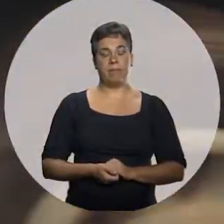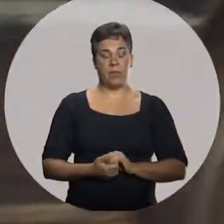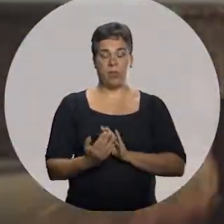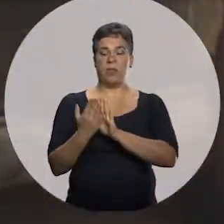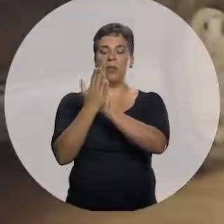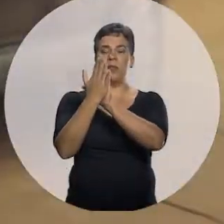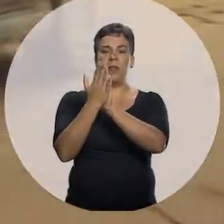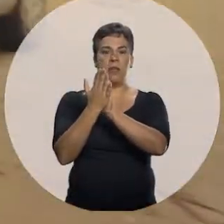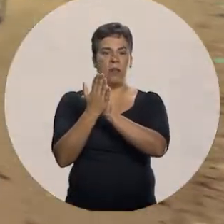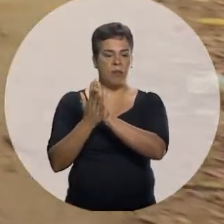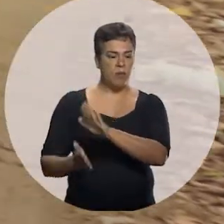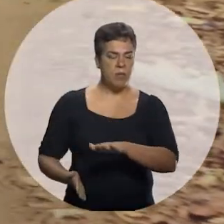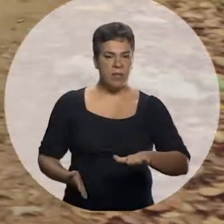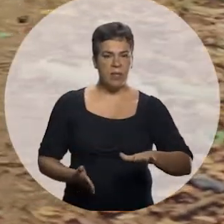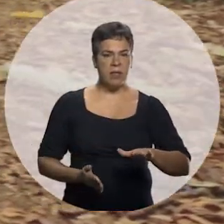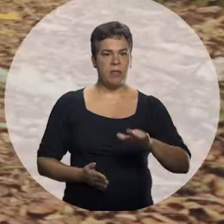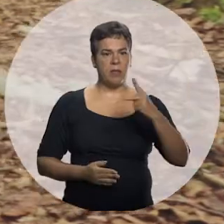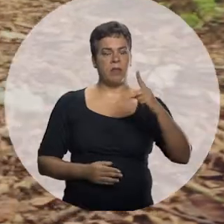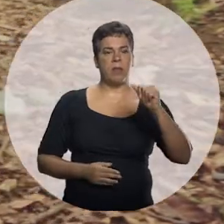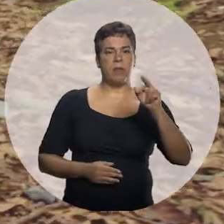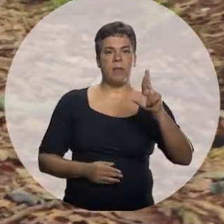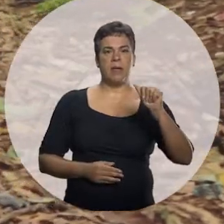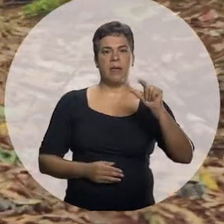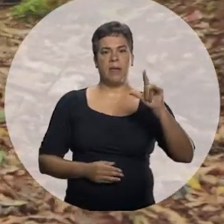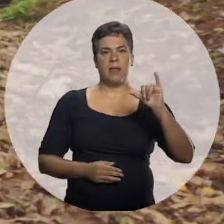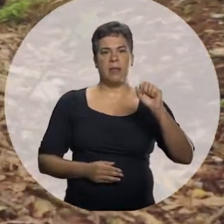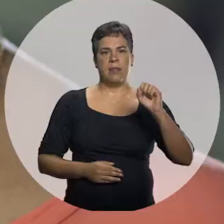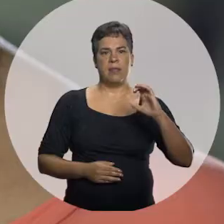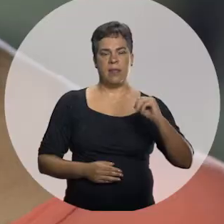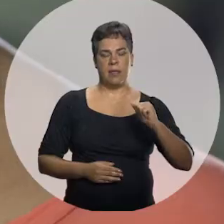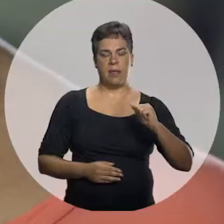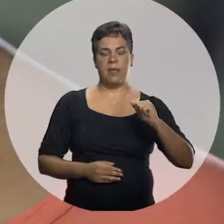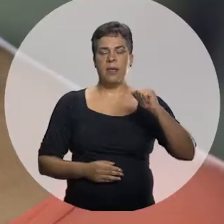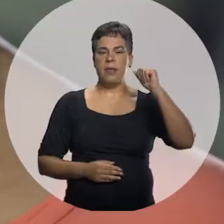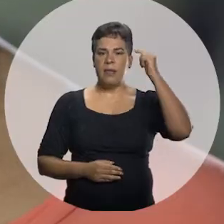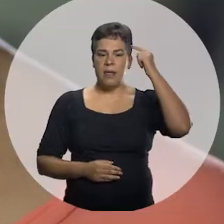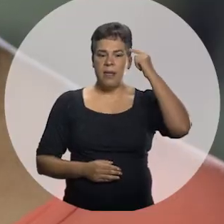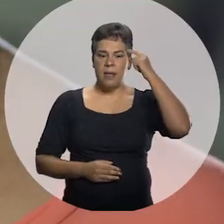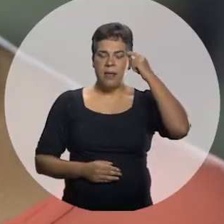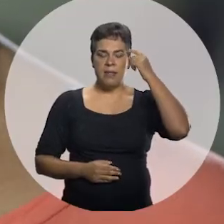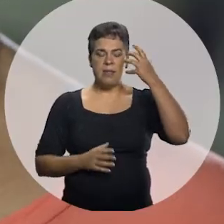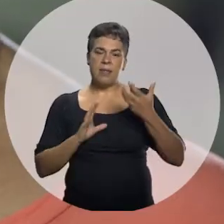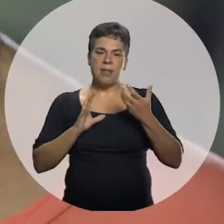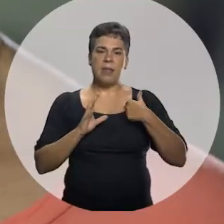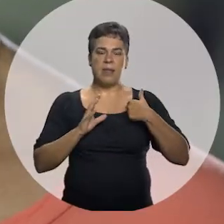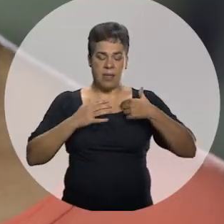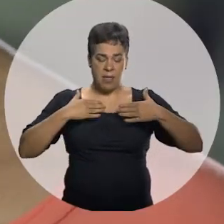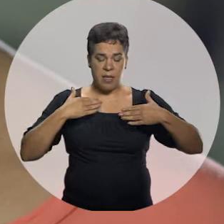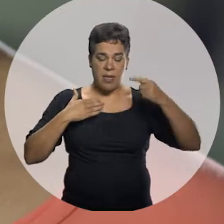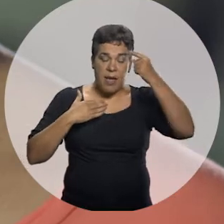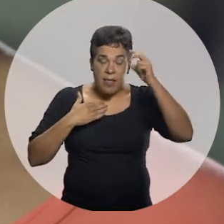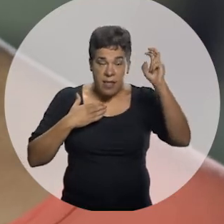Quando você se depara com uma criança com paralisia cerebral, que você vê que o cognitivo dele está perfeito, mas que